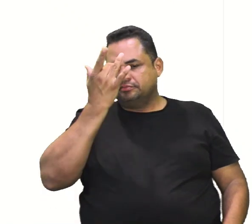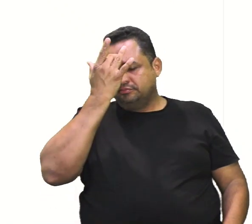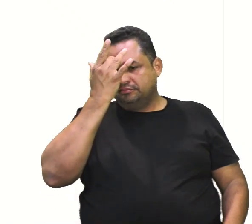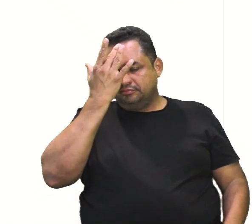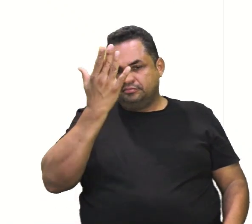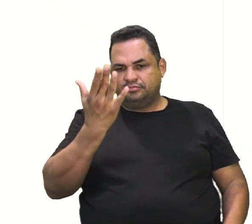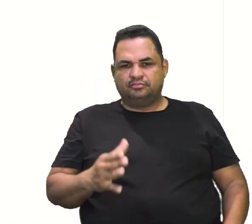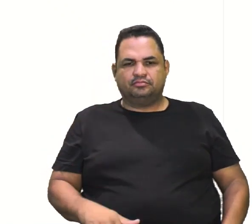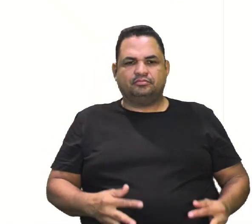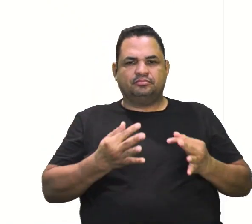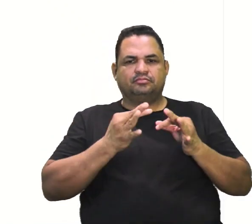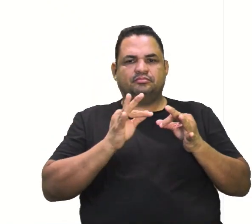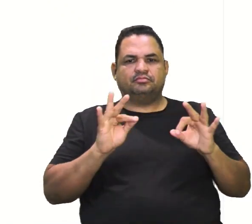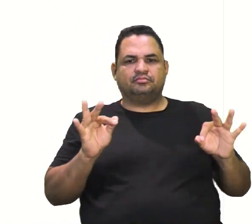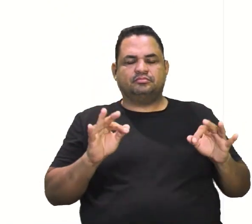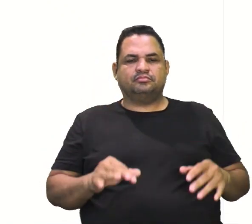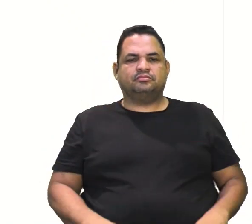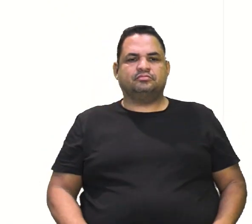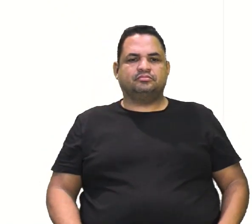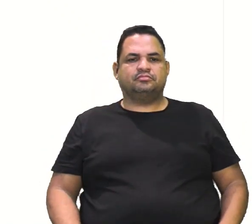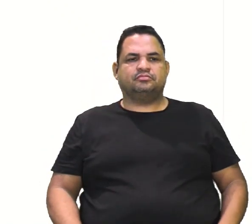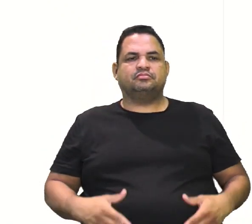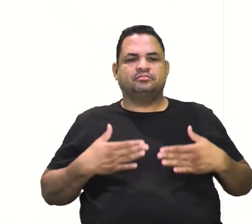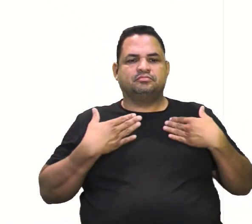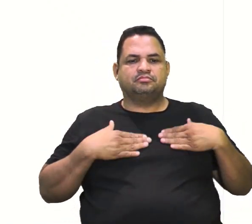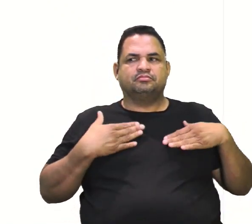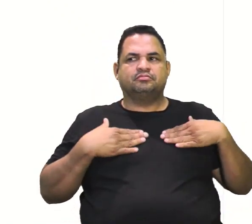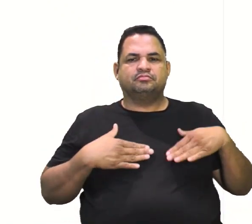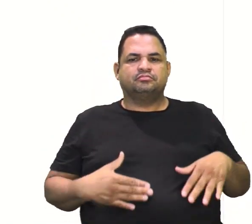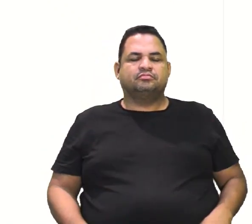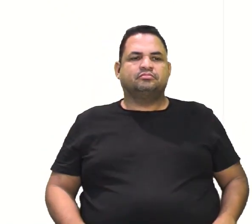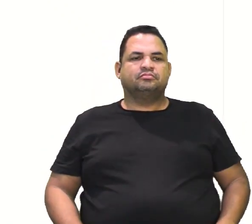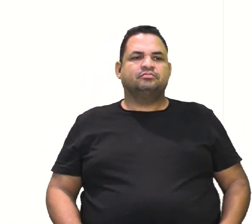fácil, né? De simplicidade bem tranquilo mesmo.